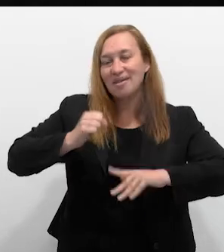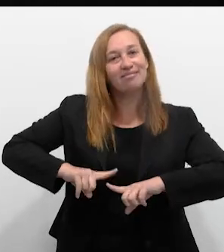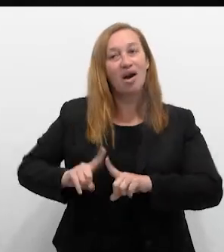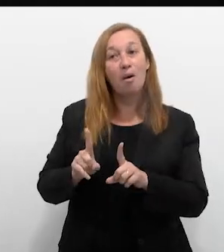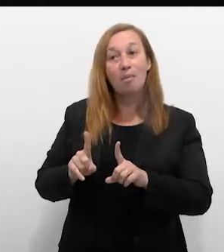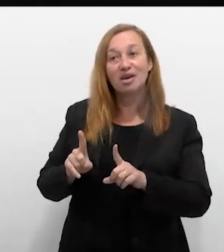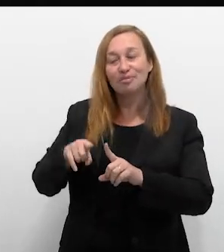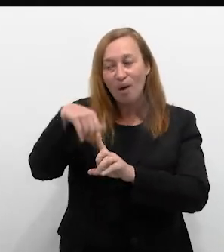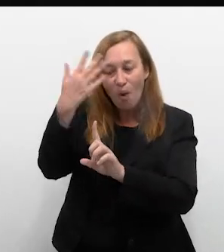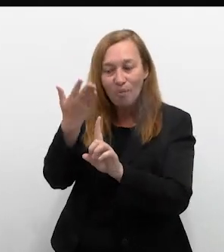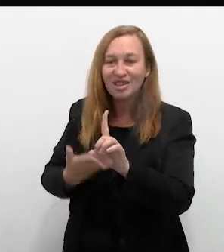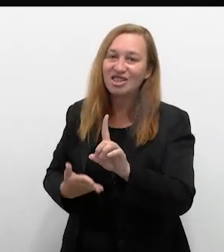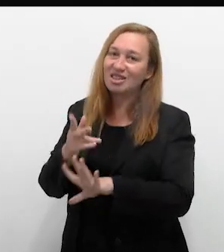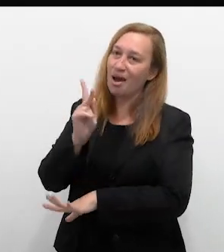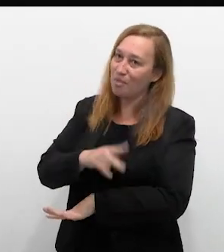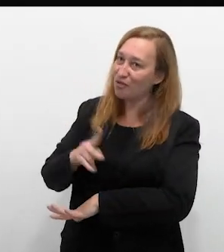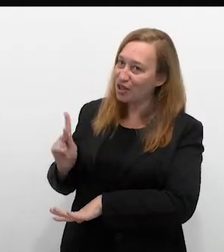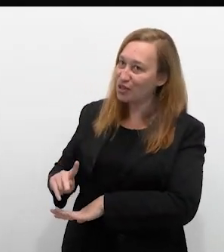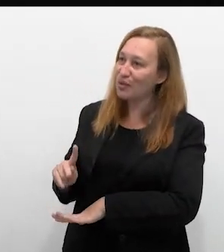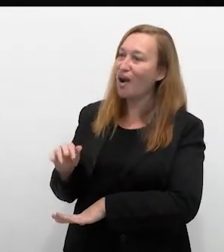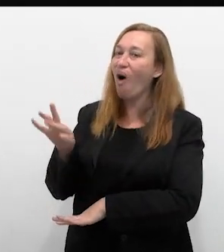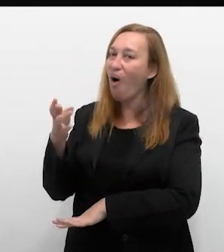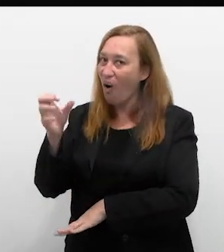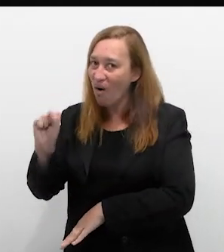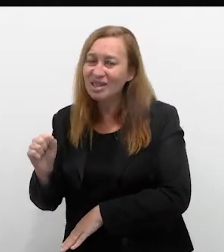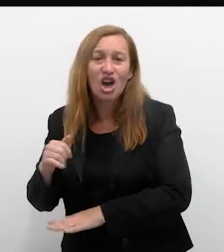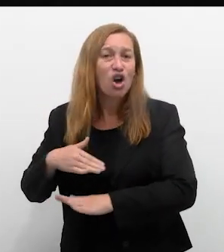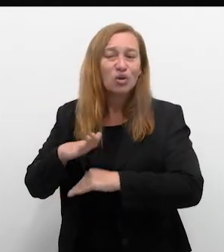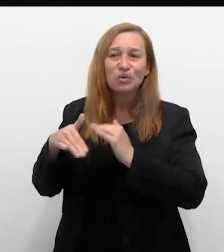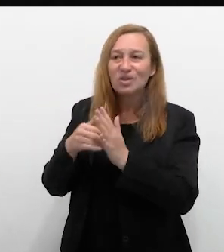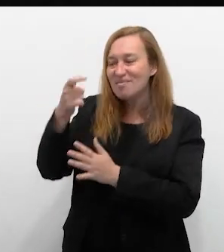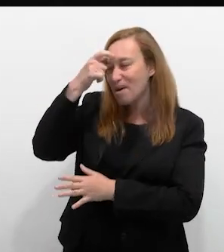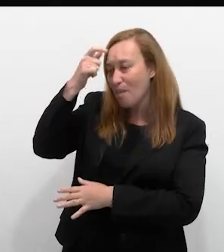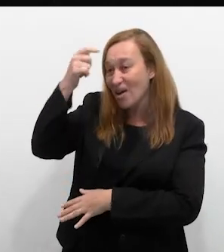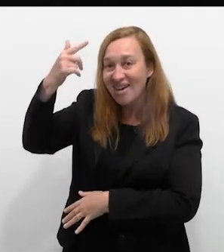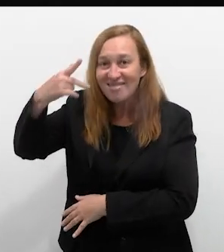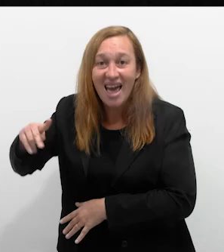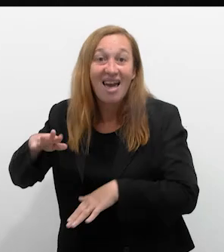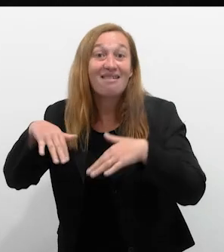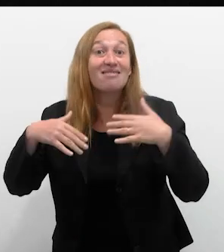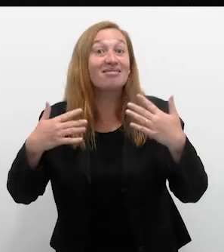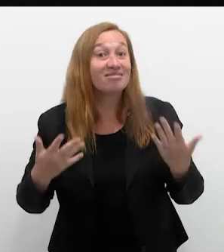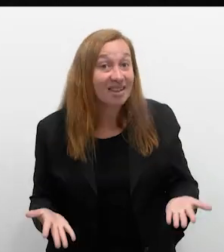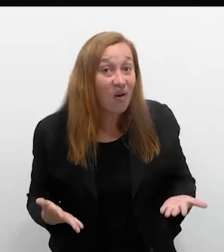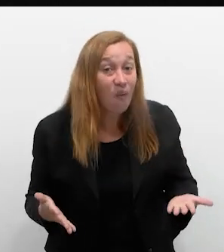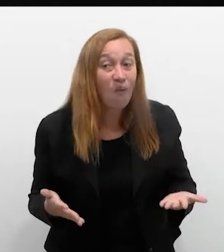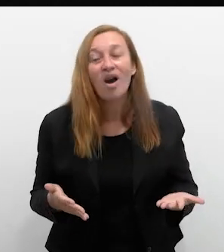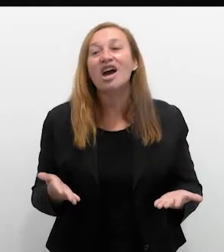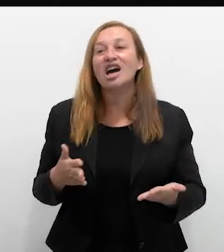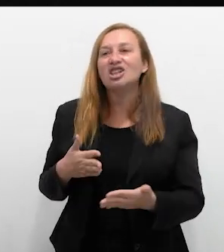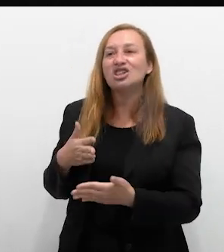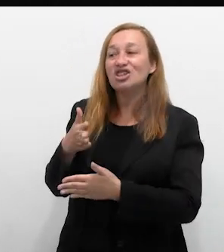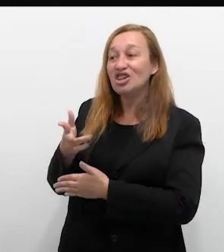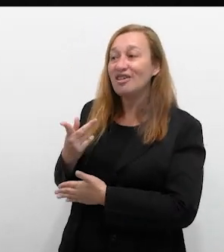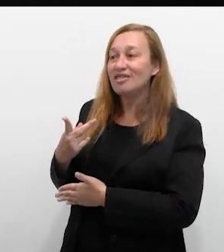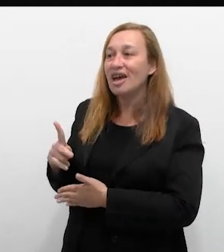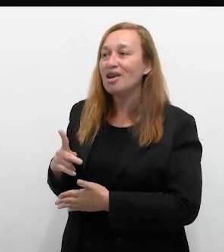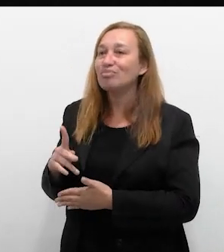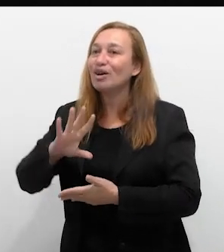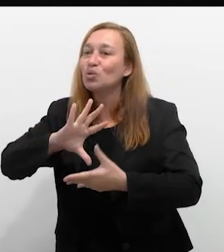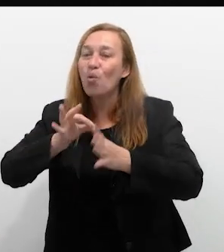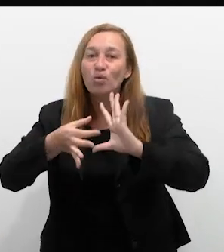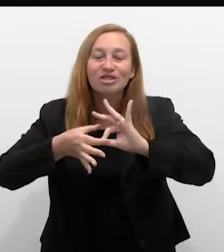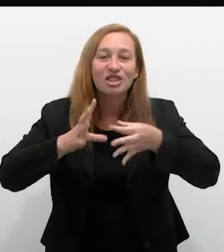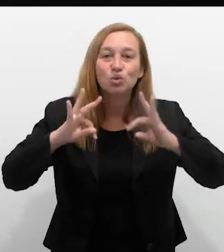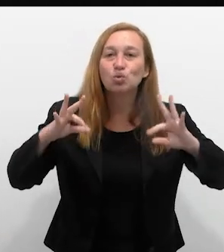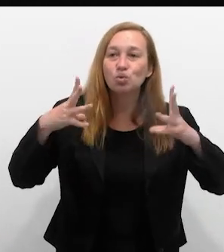carnaval para homenagear a professora. Envolve Sim. todas as escolas de samba, toda a memória afetiva do carnaval. Então, a gente chega até ela